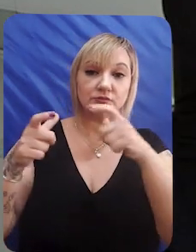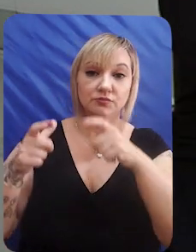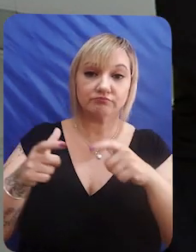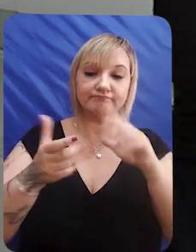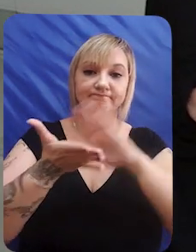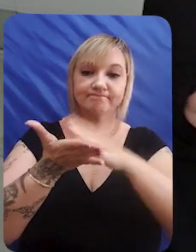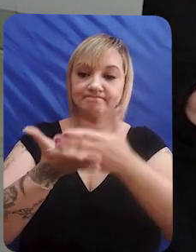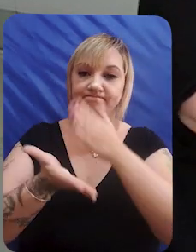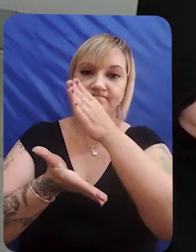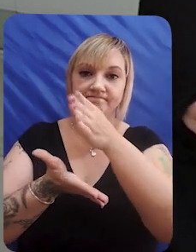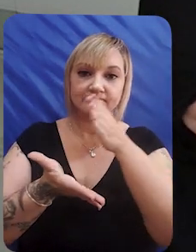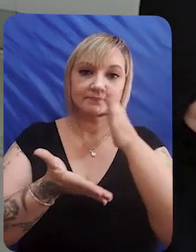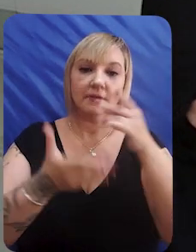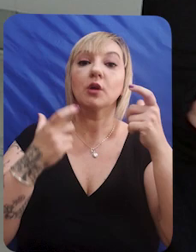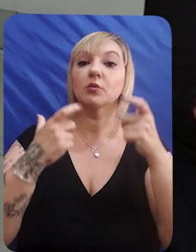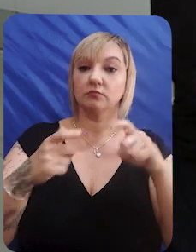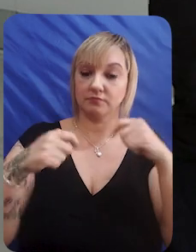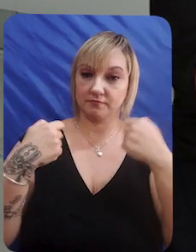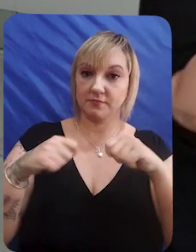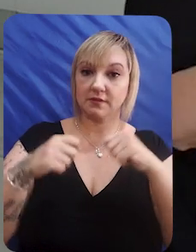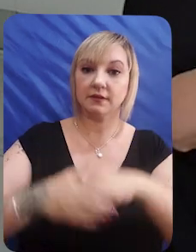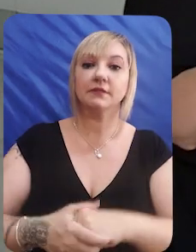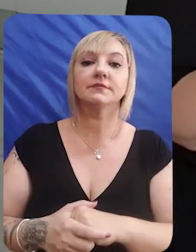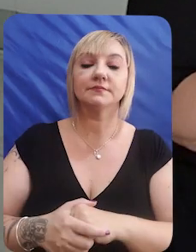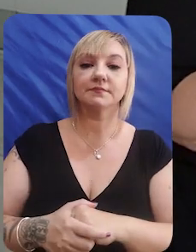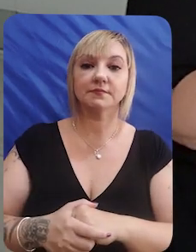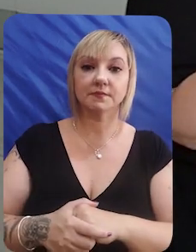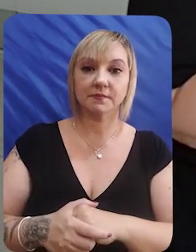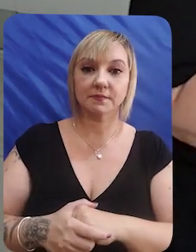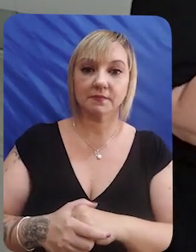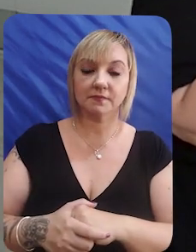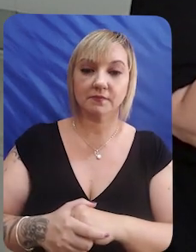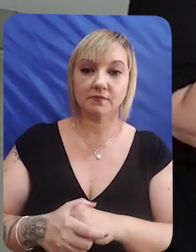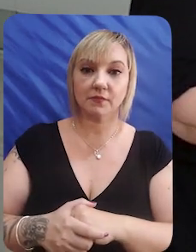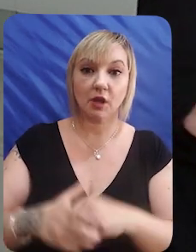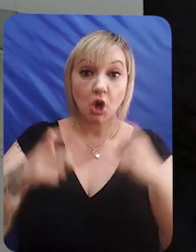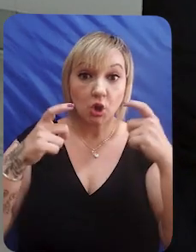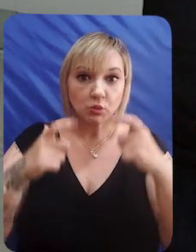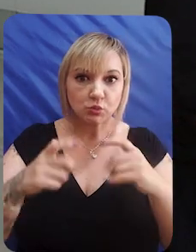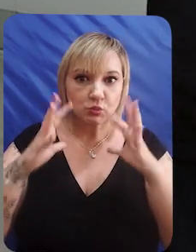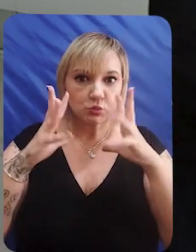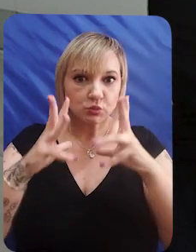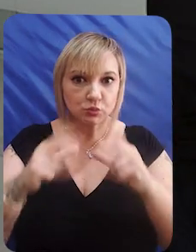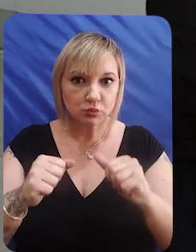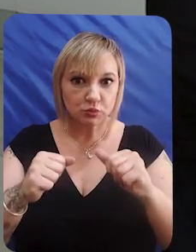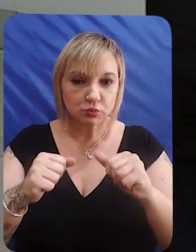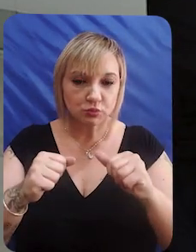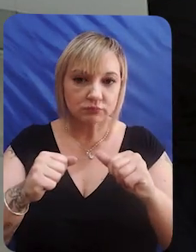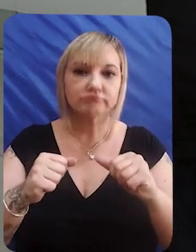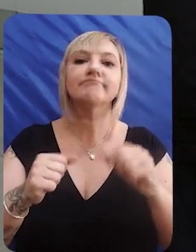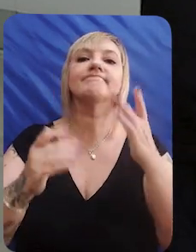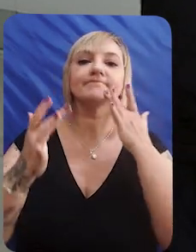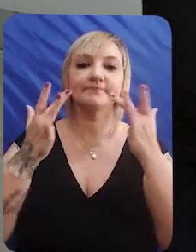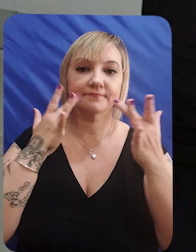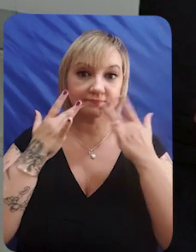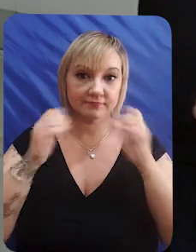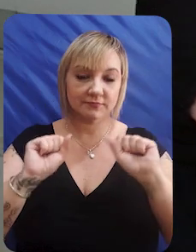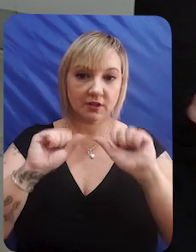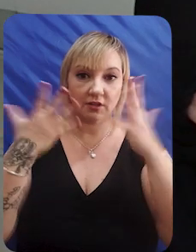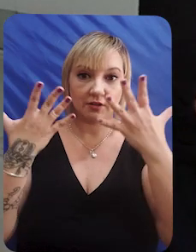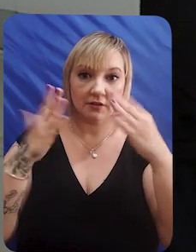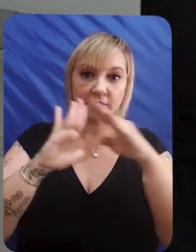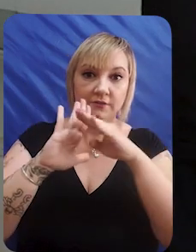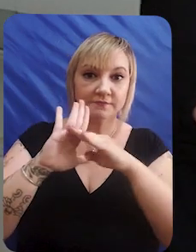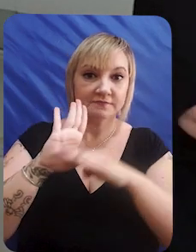um intérprete em cada vez, né? Em cada praça. Todos os espetáculos que estão em cartaz. Todos os espetáculos.